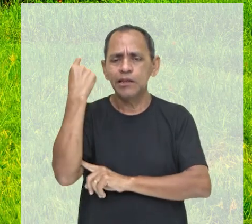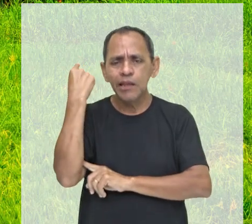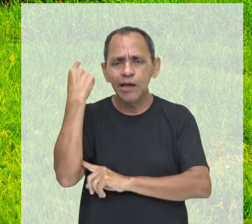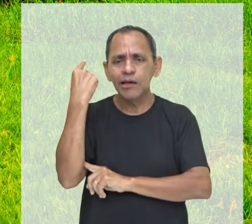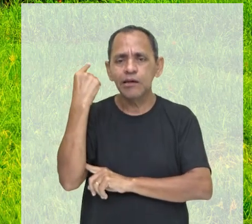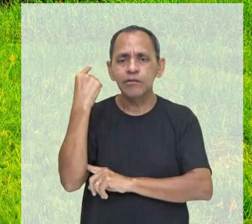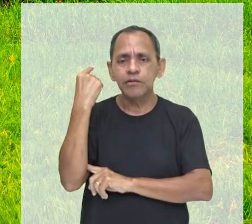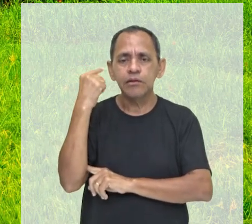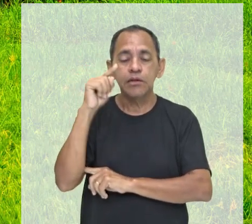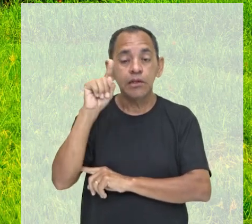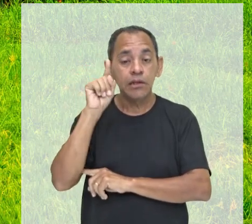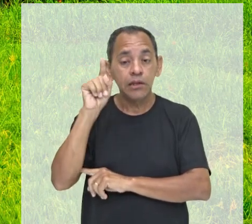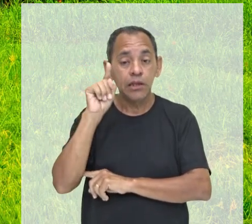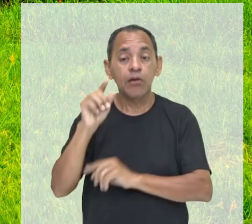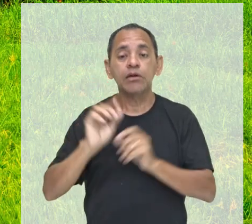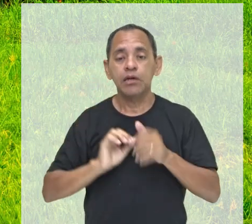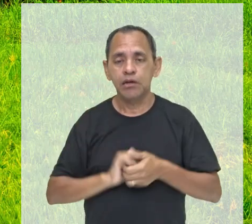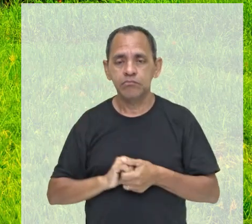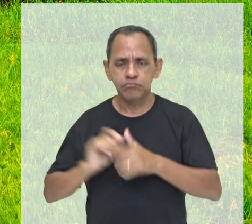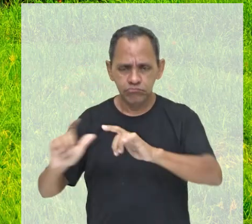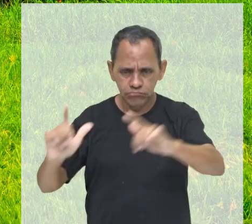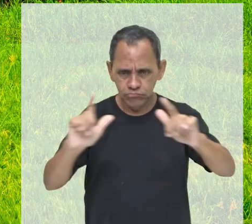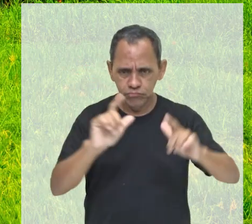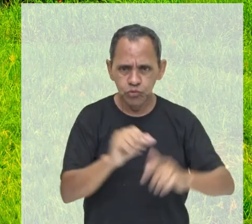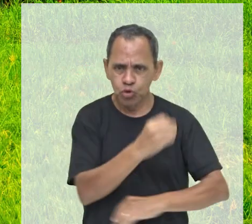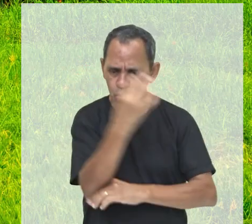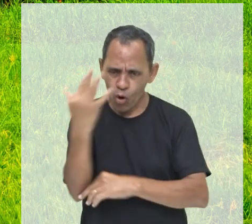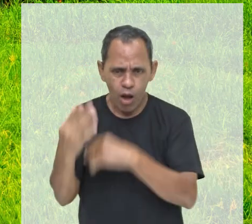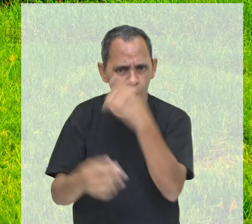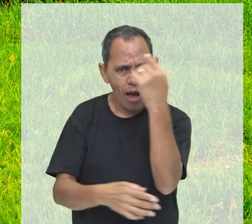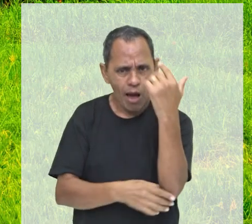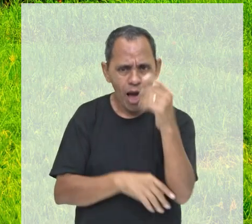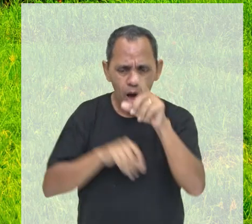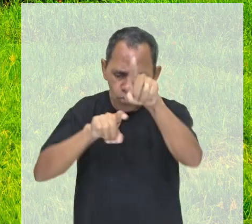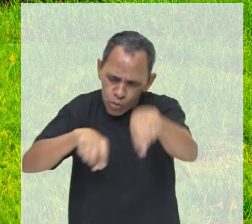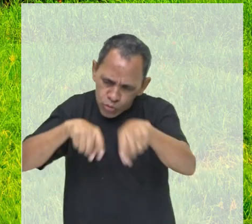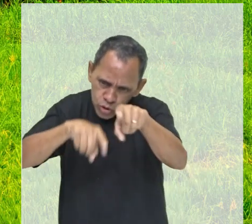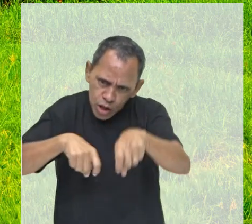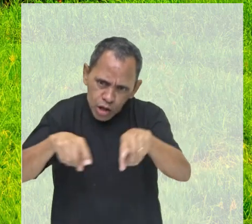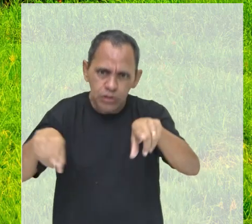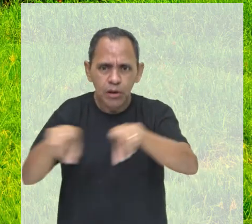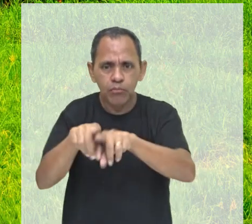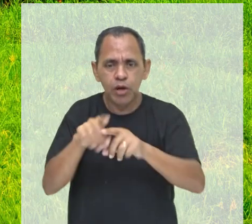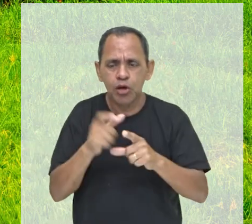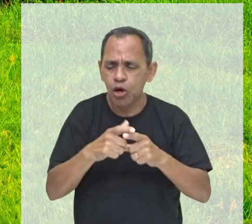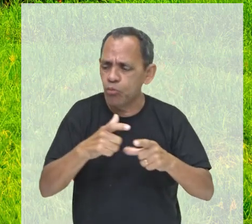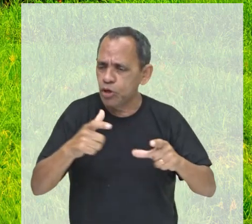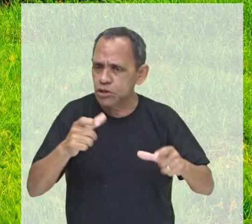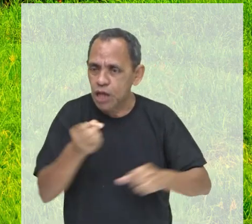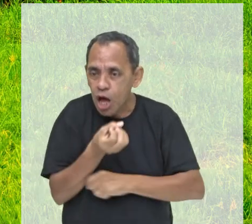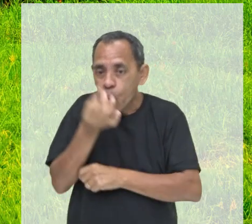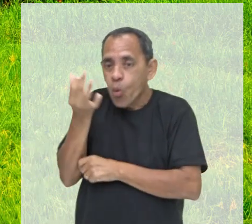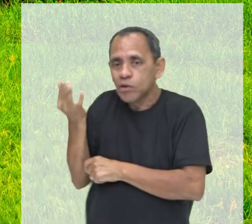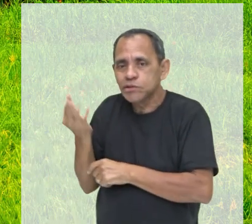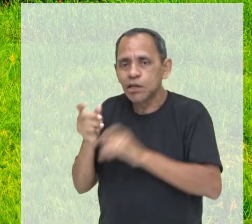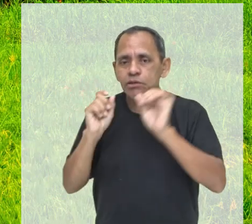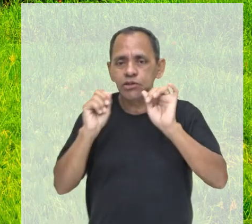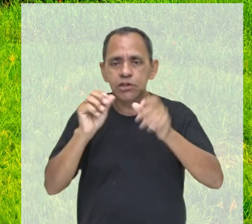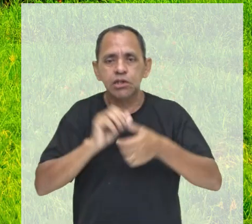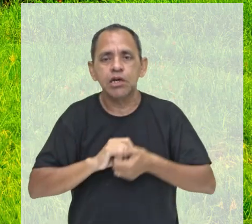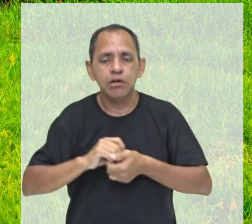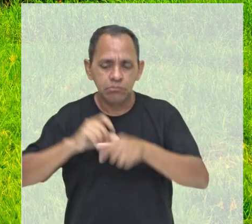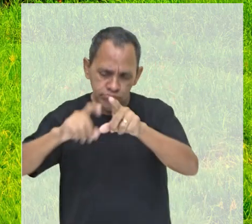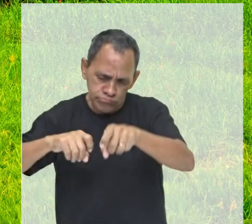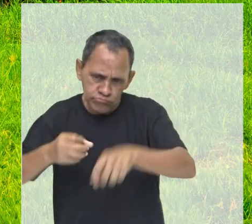automatizar, começa a utilizar essa parte aí também de robótica para aumentar a quantidade, né, de